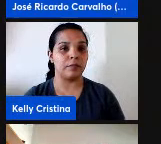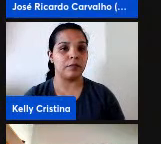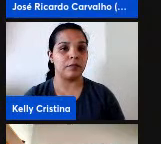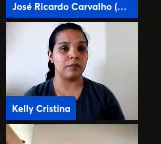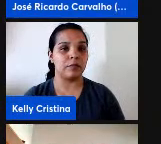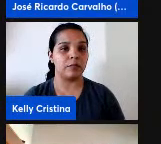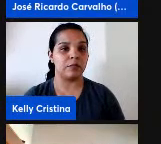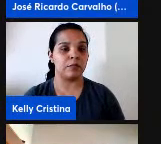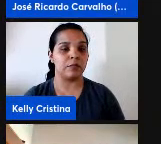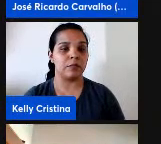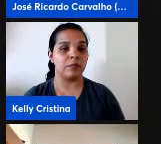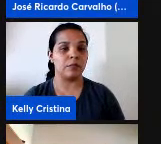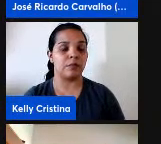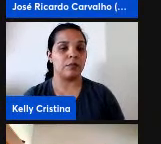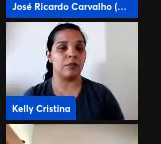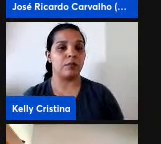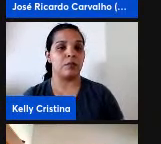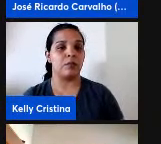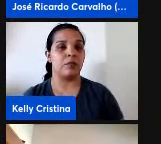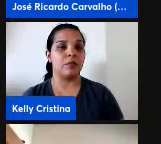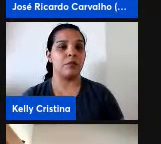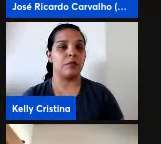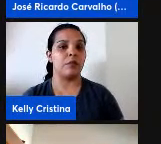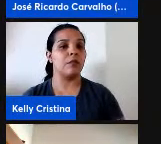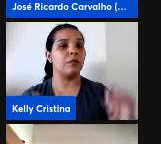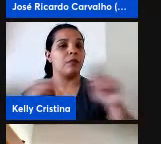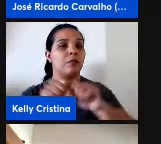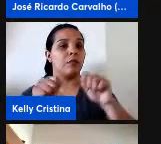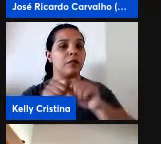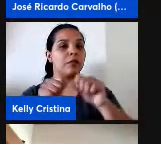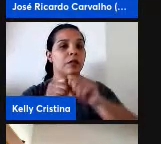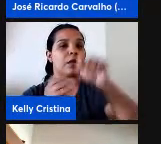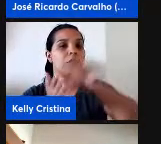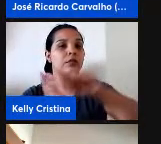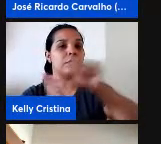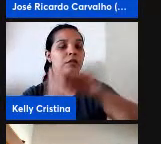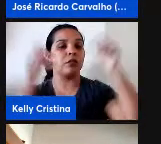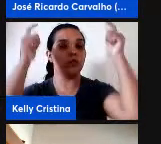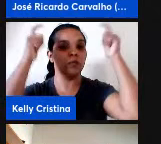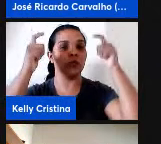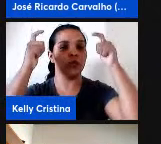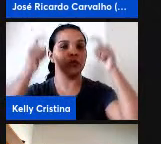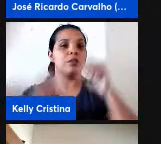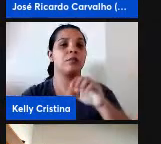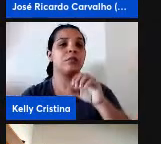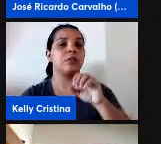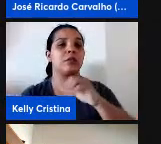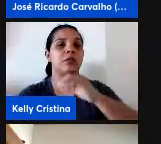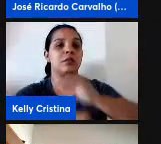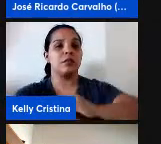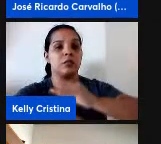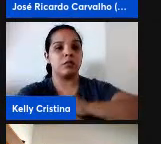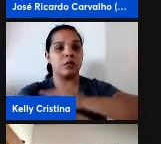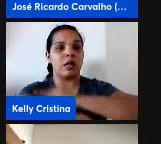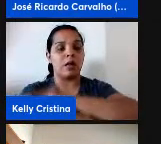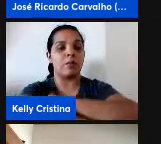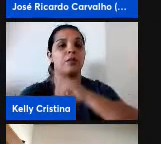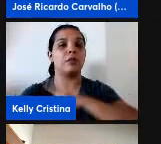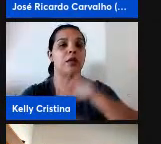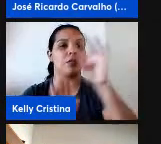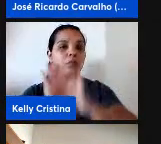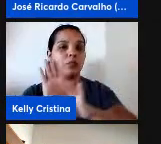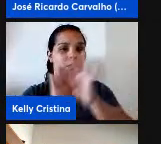O Príncipe Sapo. A gente vai fazer a reescrita do Príncipe Sapo, ou seja, você tem um texto-fonte e você